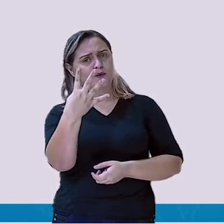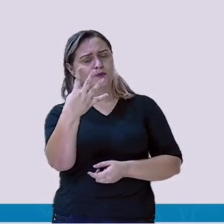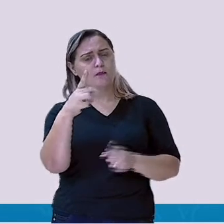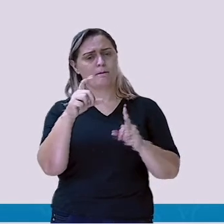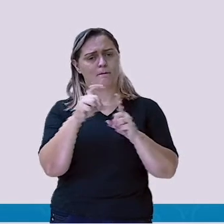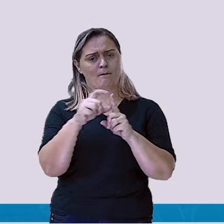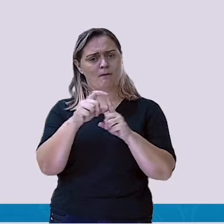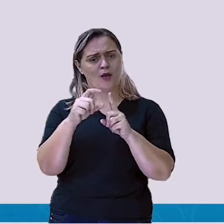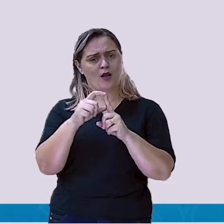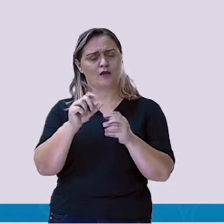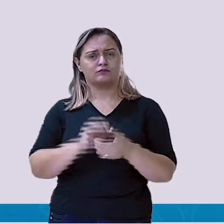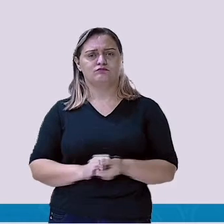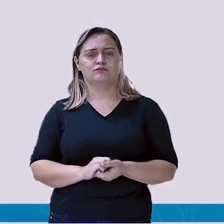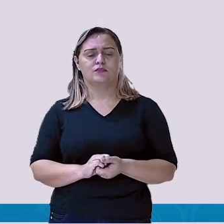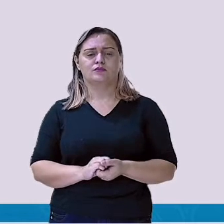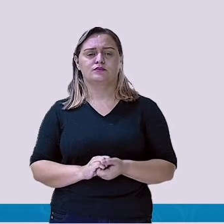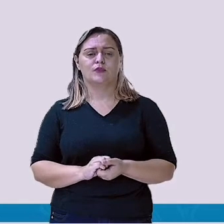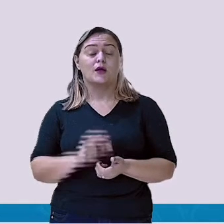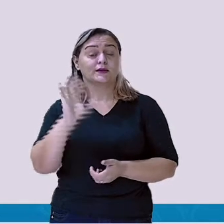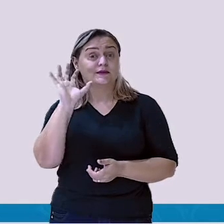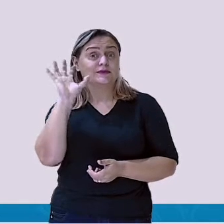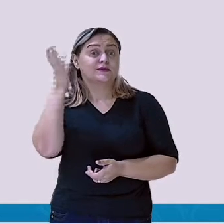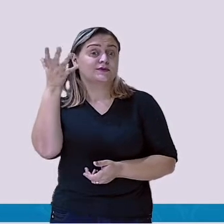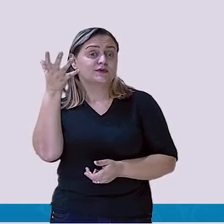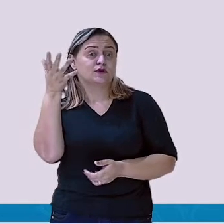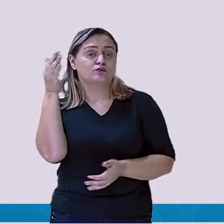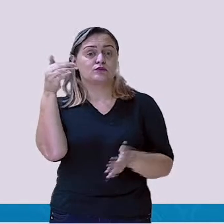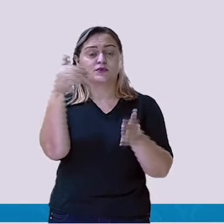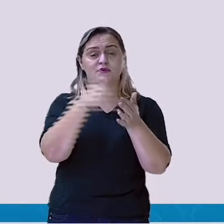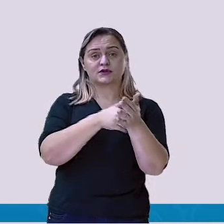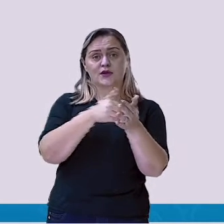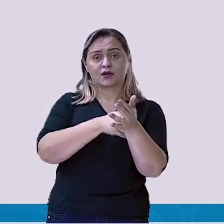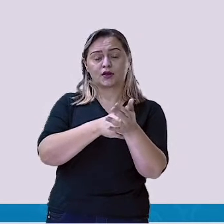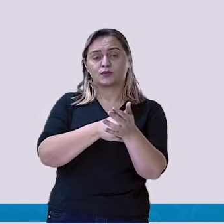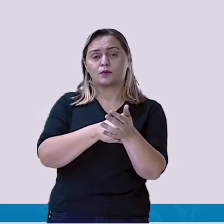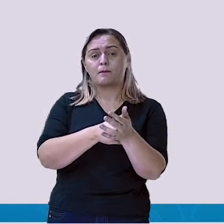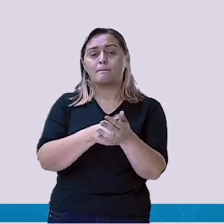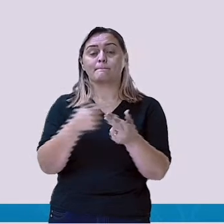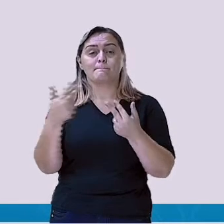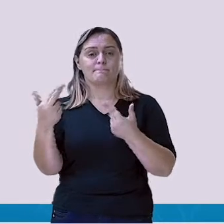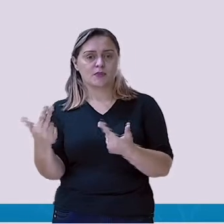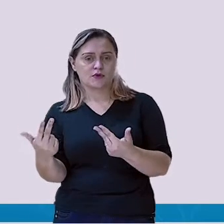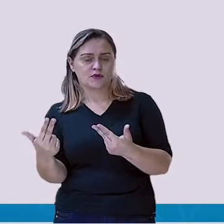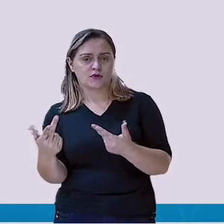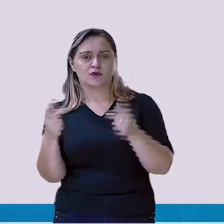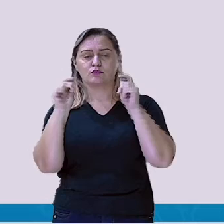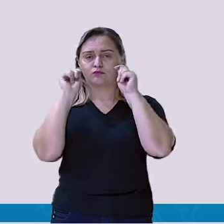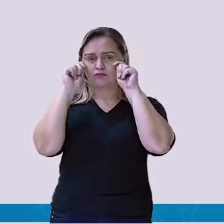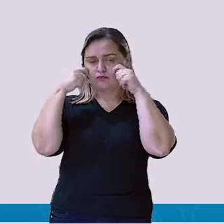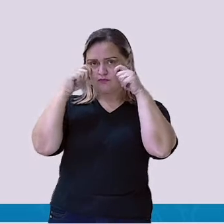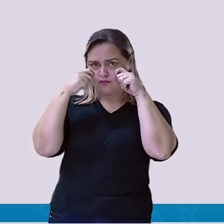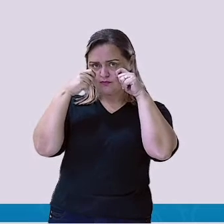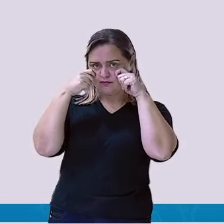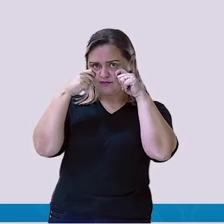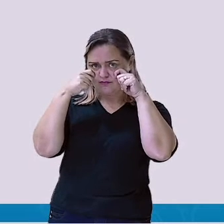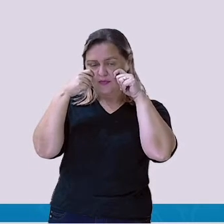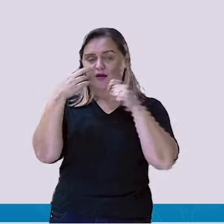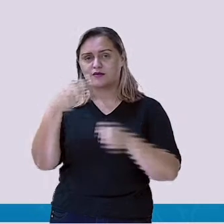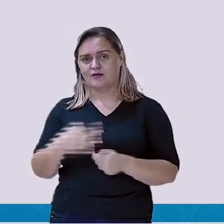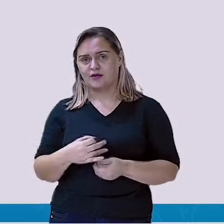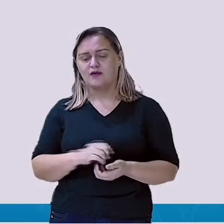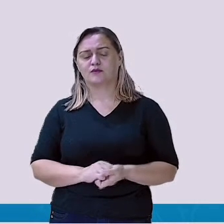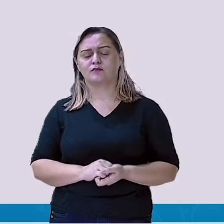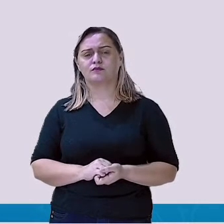decisão, secreto, parecidas e pranto. Já vamos pensando o que